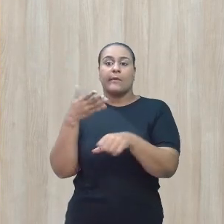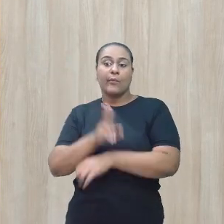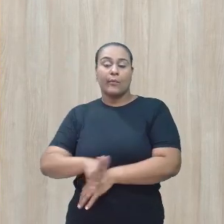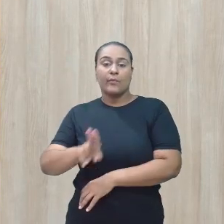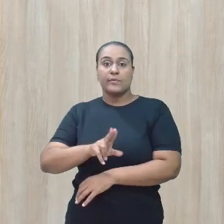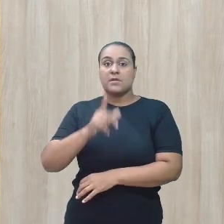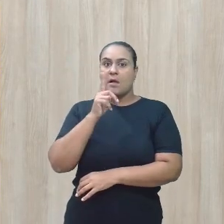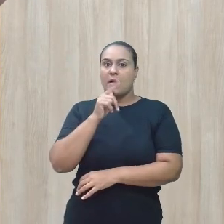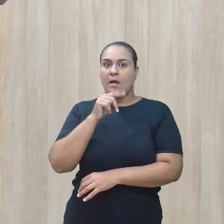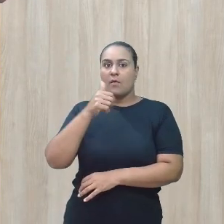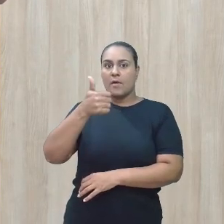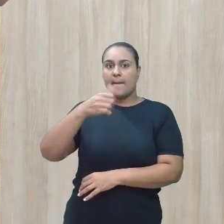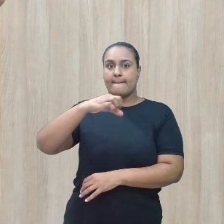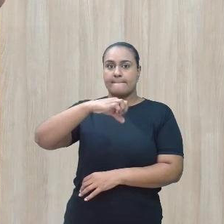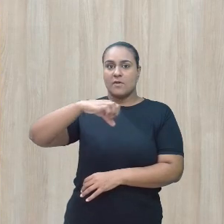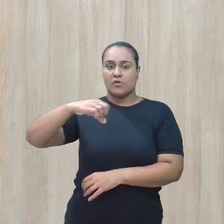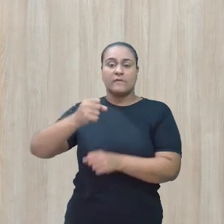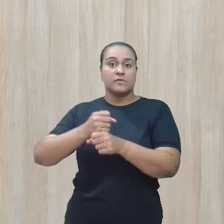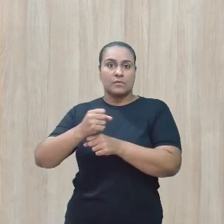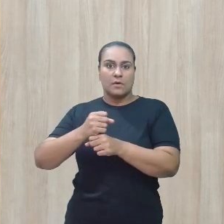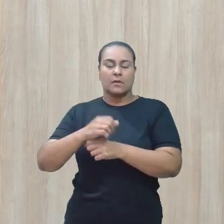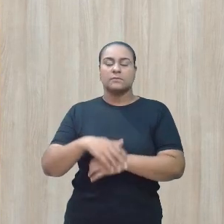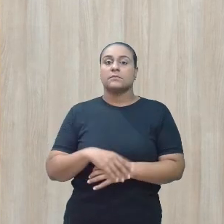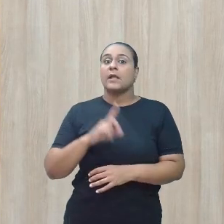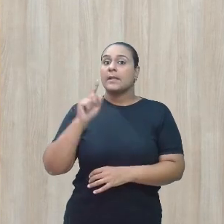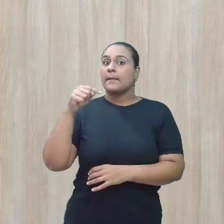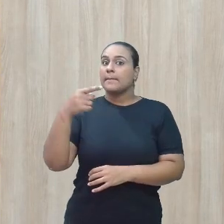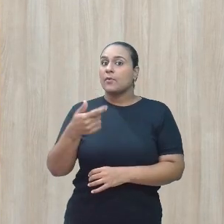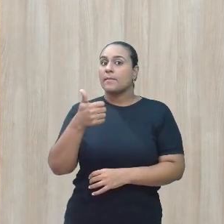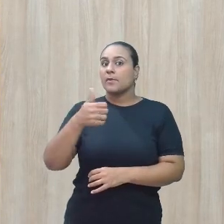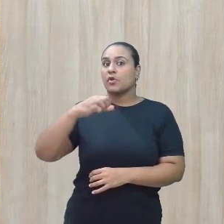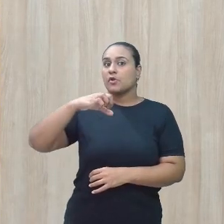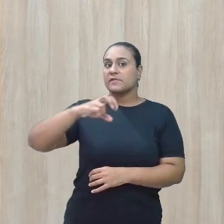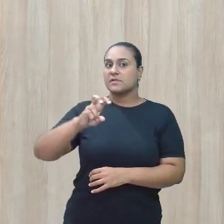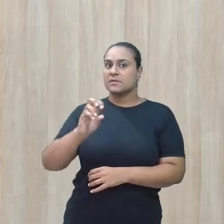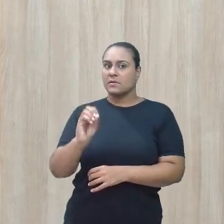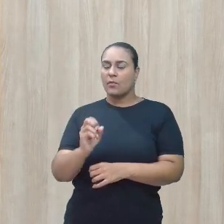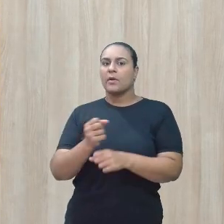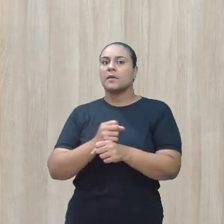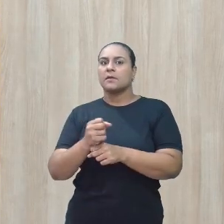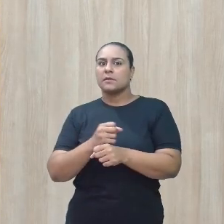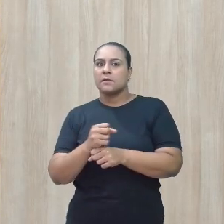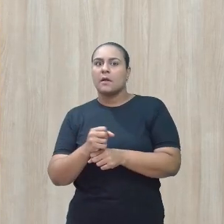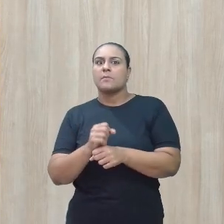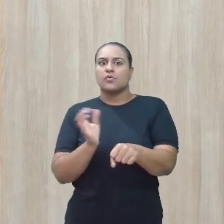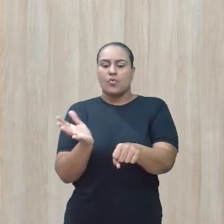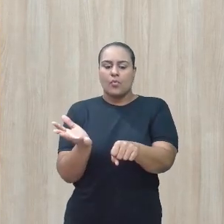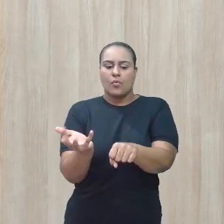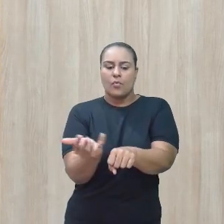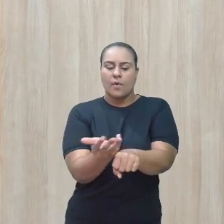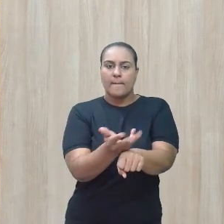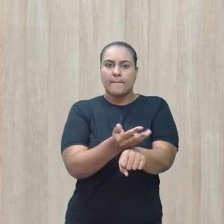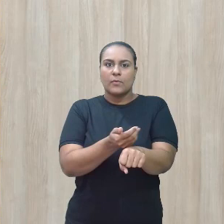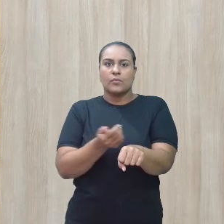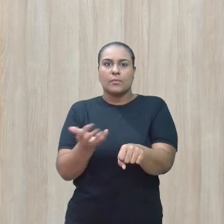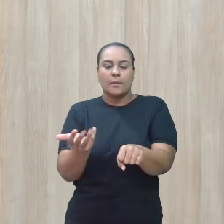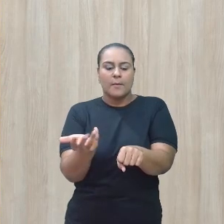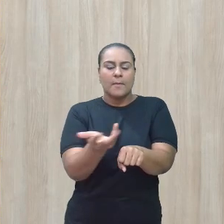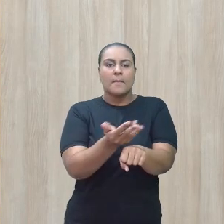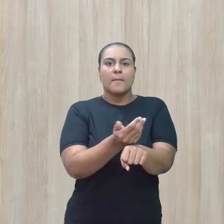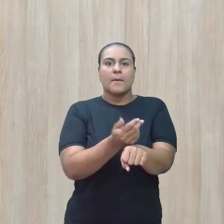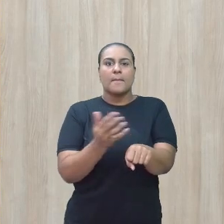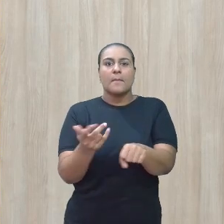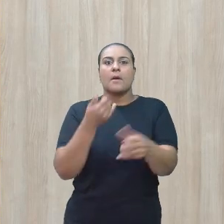ele coletou essa informação em 1950. Então, ele começou a armazenar esse tipo de característica, o consumo dessa